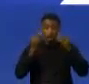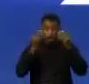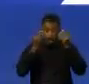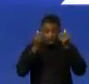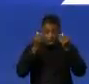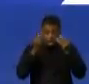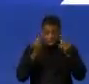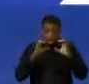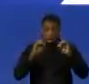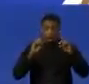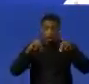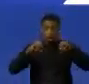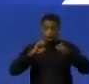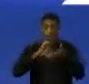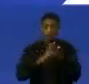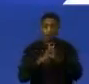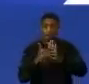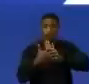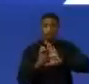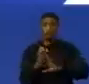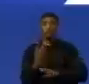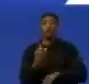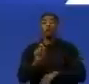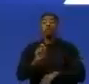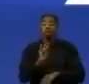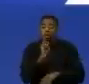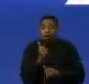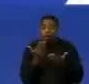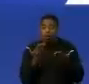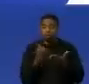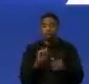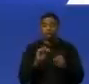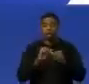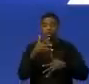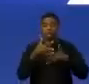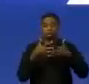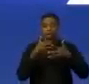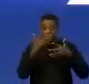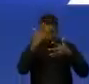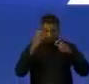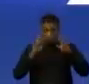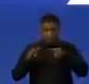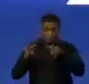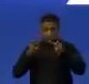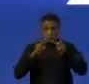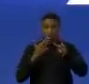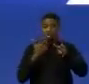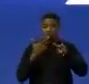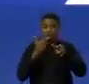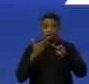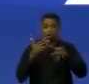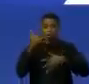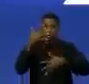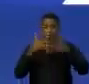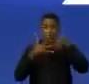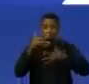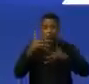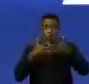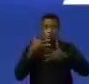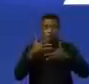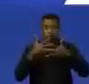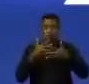dos cones irá ocasionar o quê? Irá comprometer a capacidade de visão em cores, letra